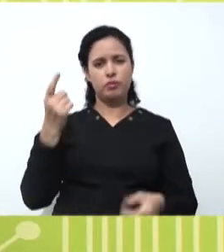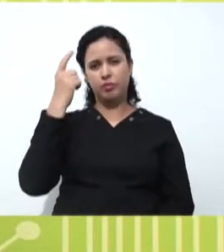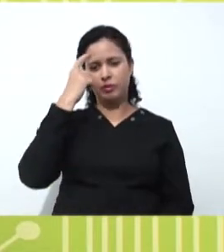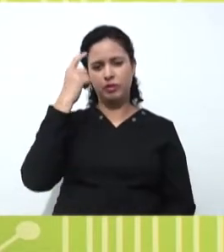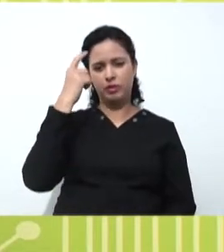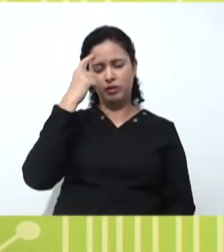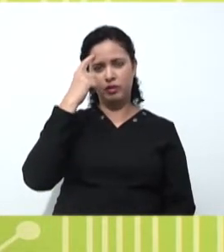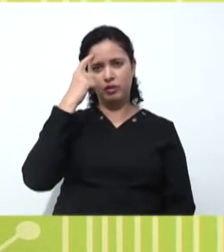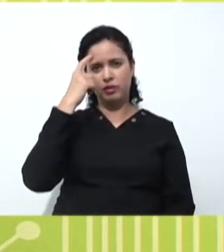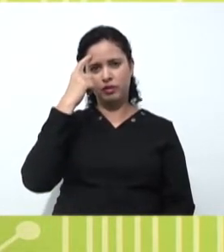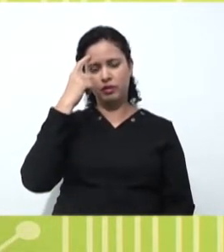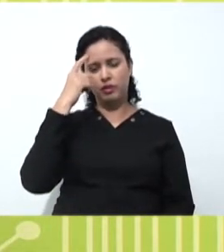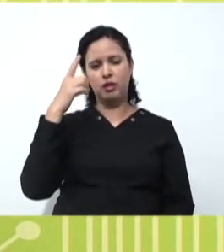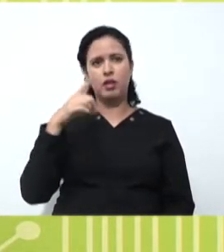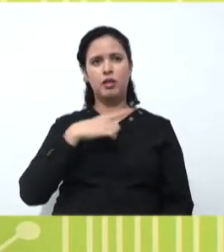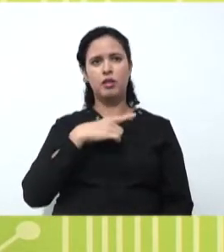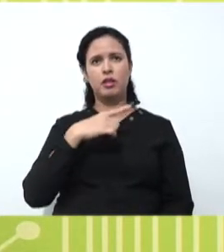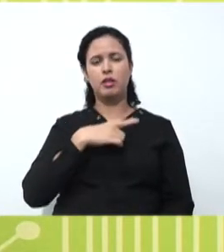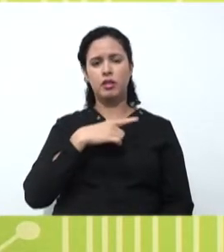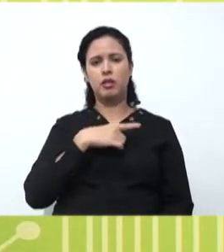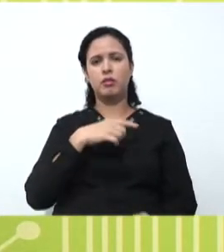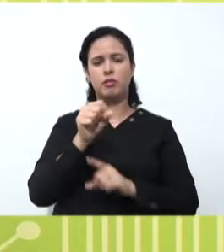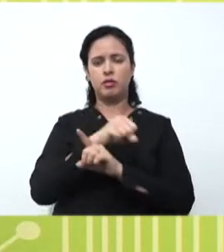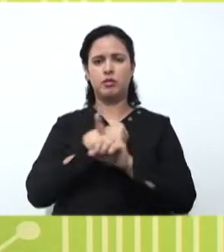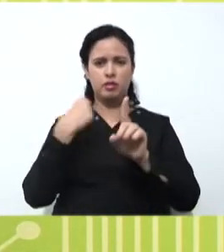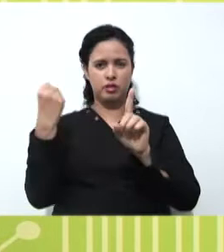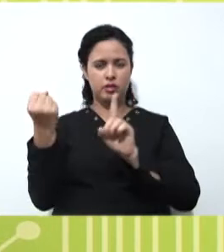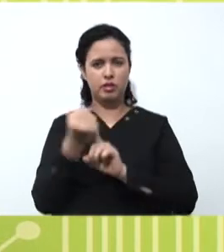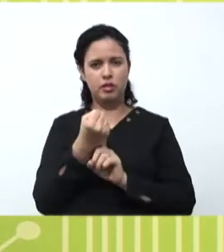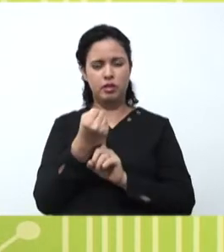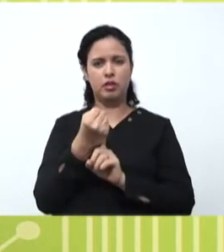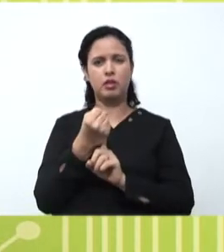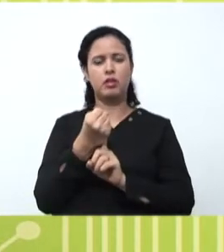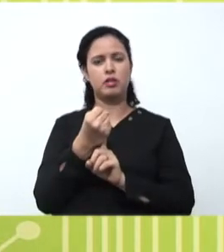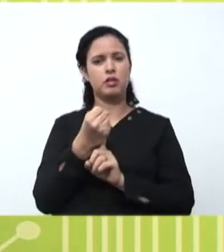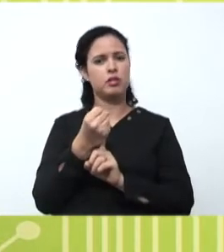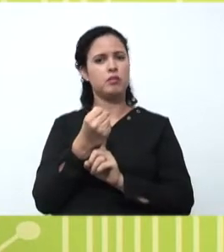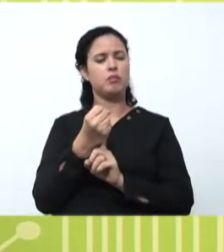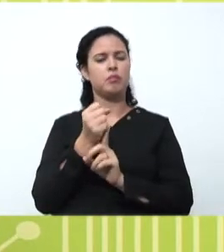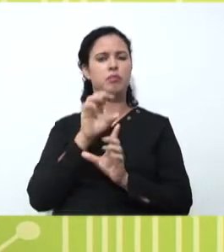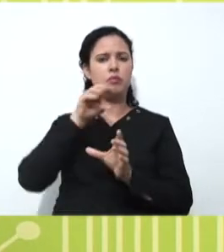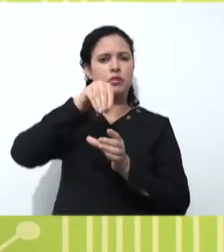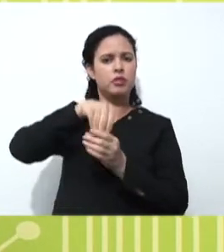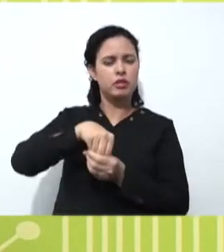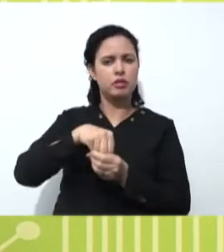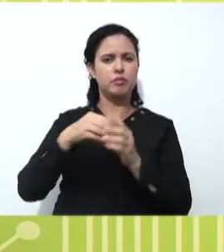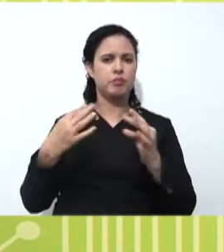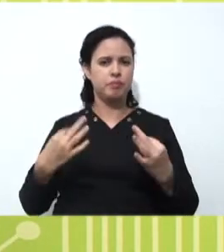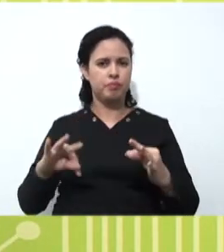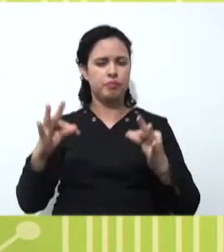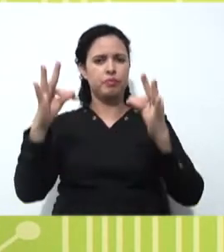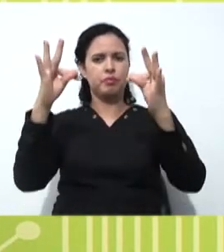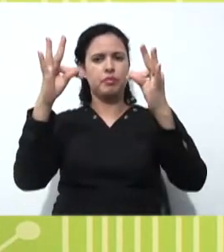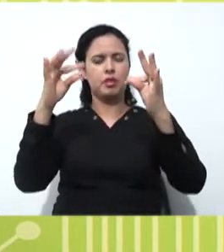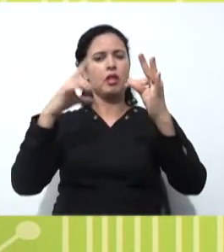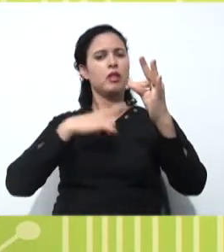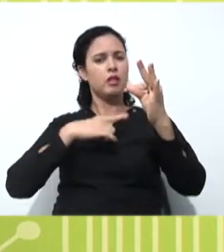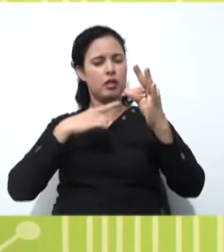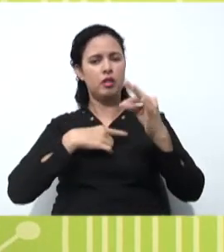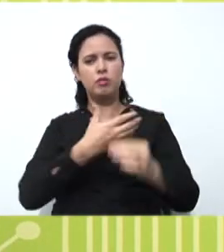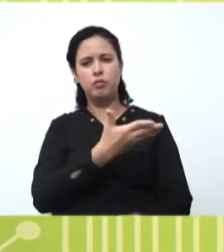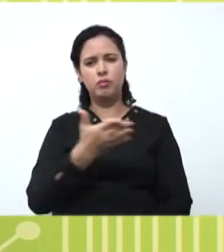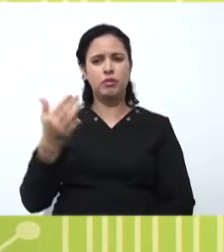hoje a gente vê uma sociedade que está amplamente tecnológica. Hoje, porventura, vocês têm celular,